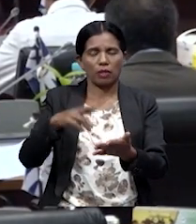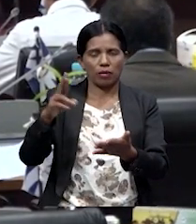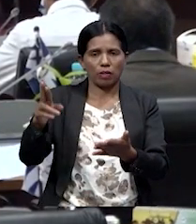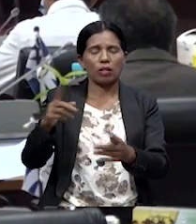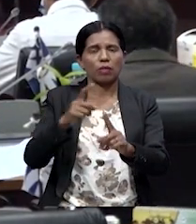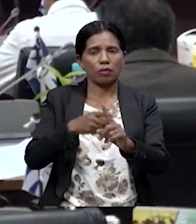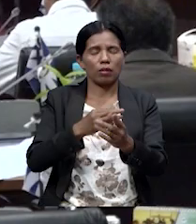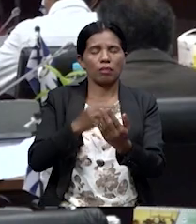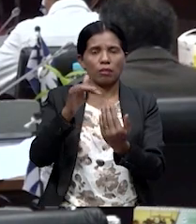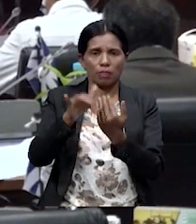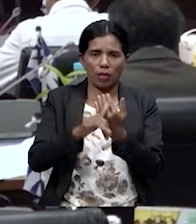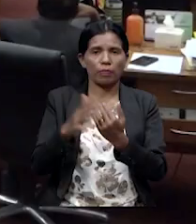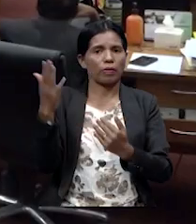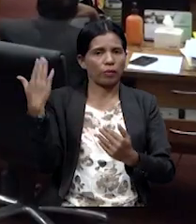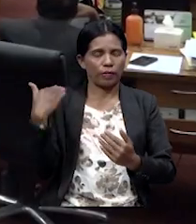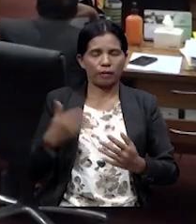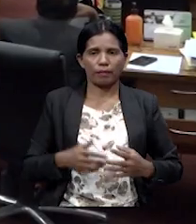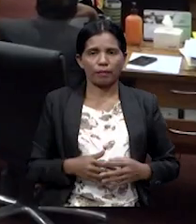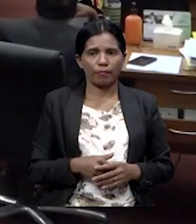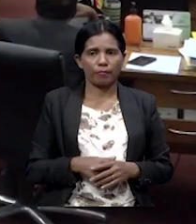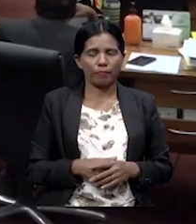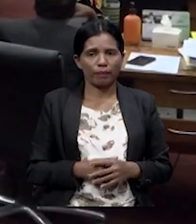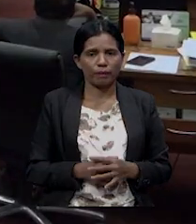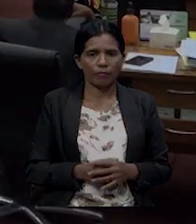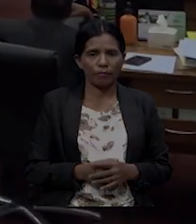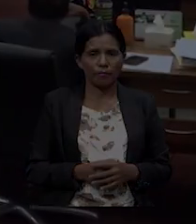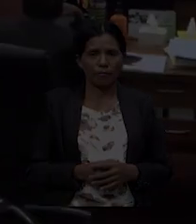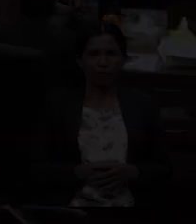ia fulan maio liuba. Fátima Pereira, Jacinto Fuca, GMN.